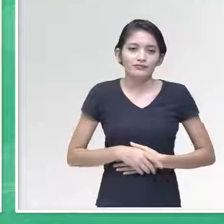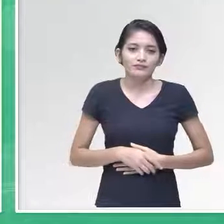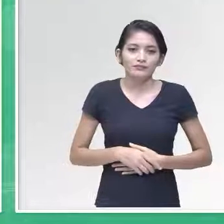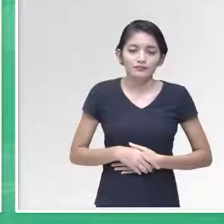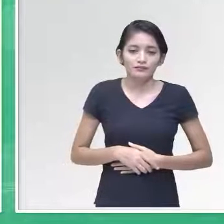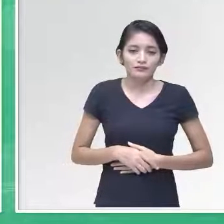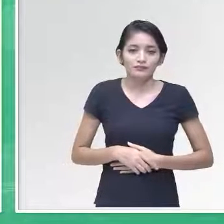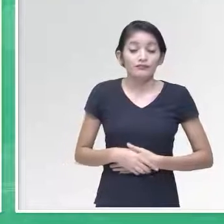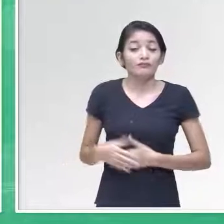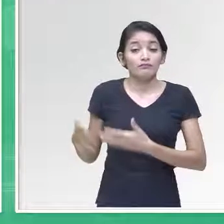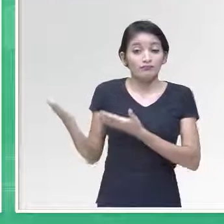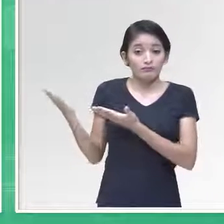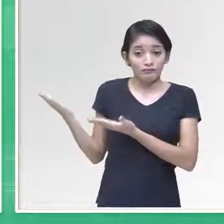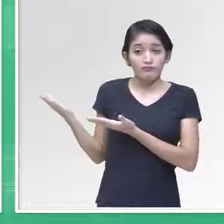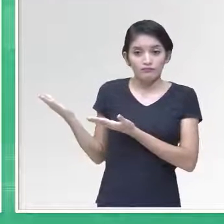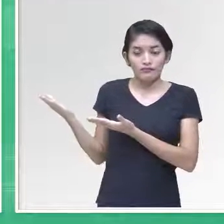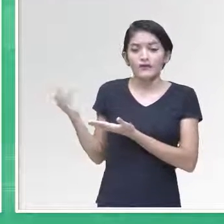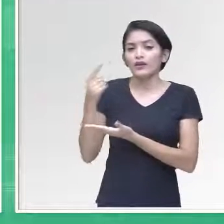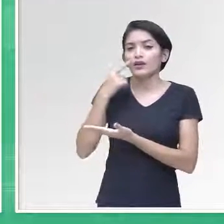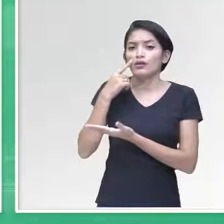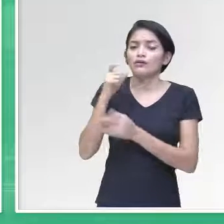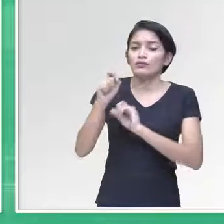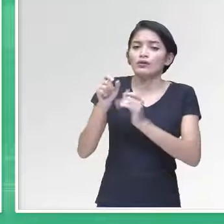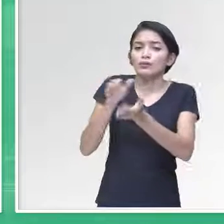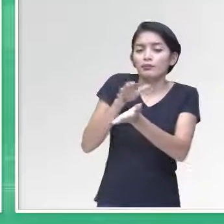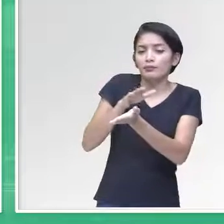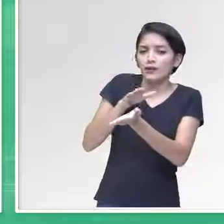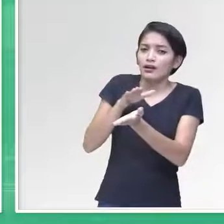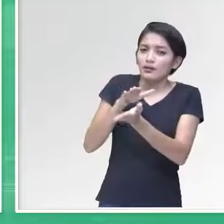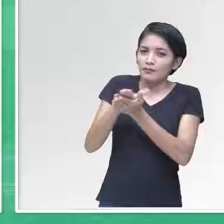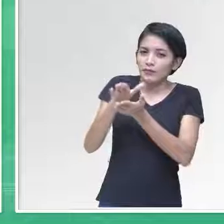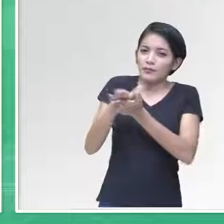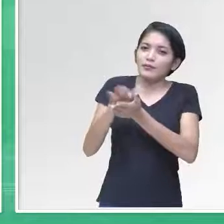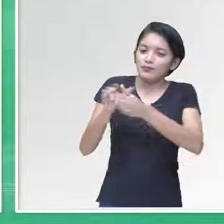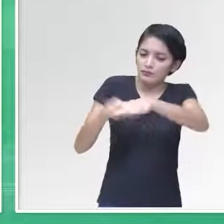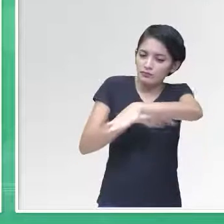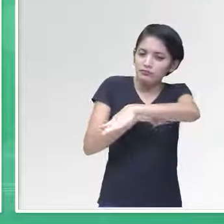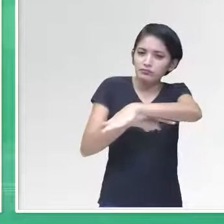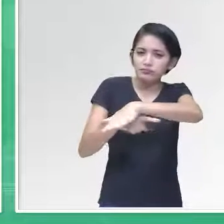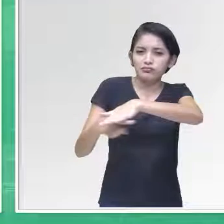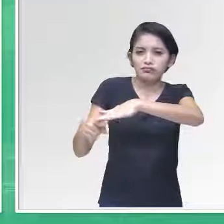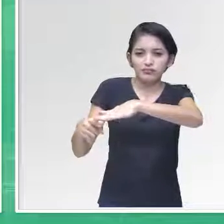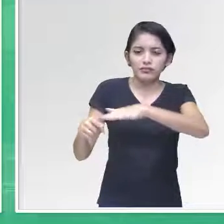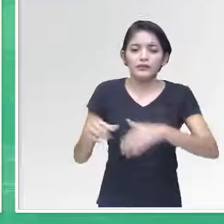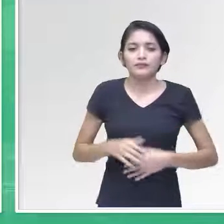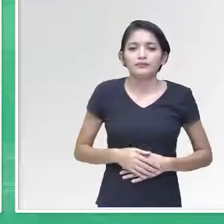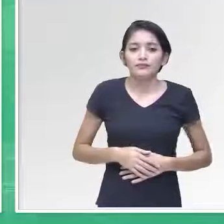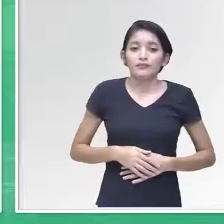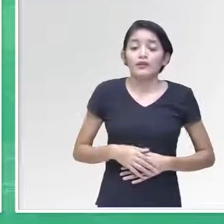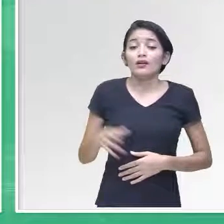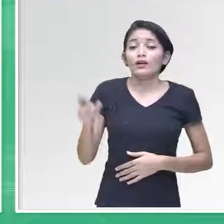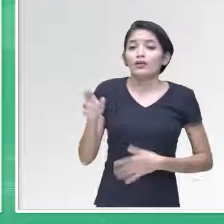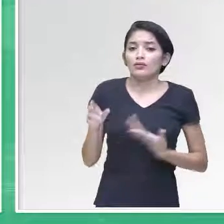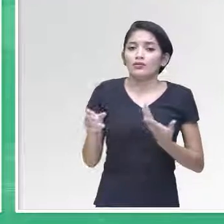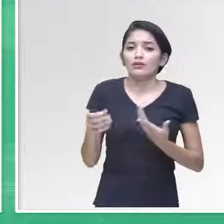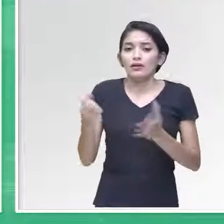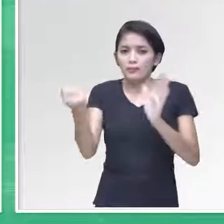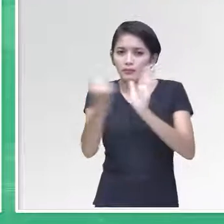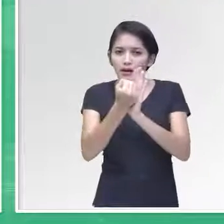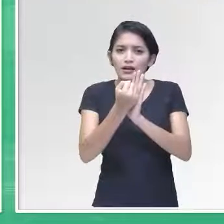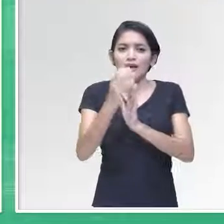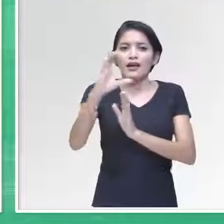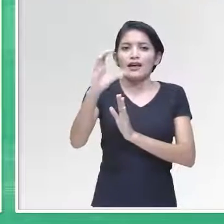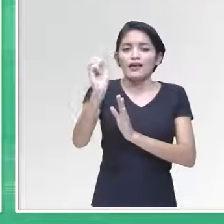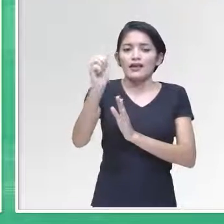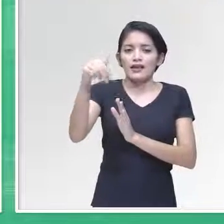Nessa próxima cartela, vocês estão vendo aqui uma impressora, certo? Essa impressora aqui, dessa marca Canon, para cima,